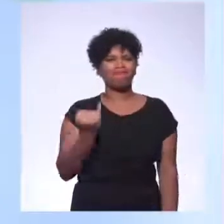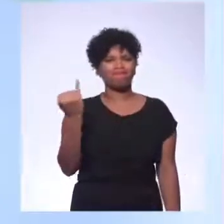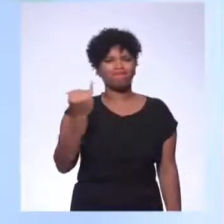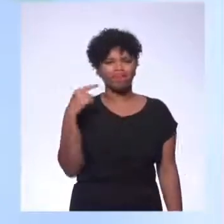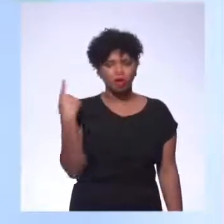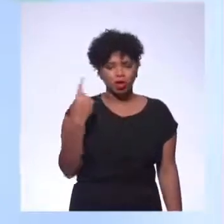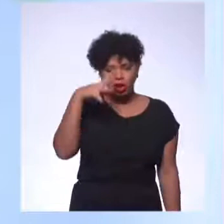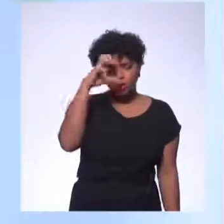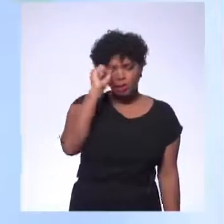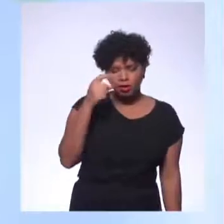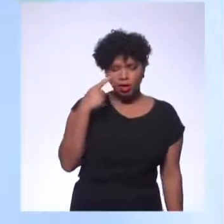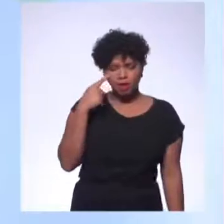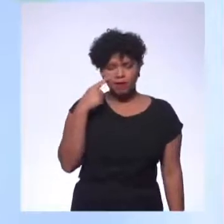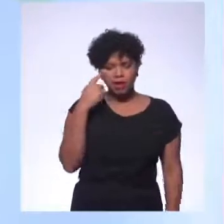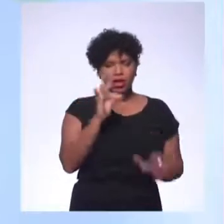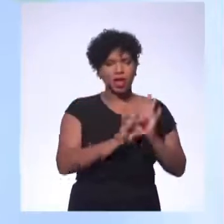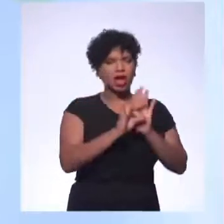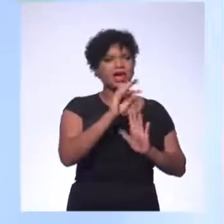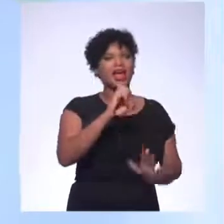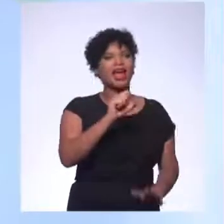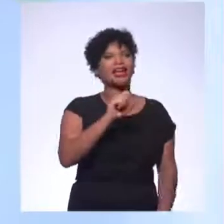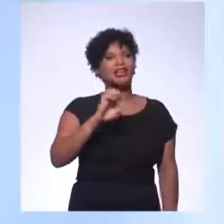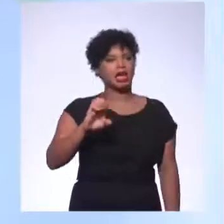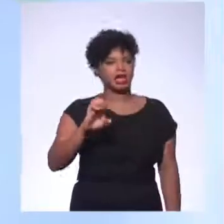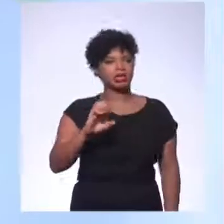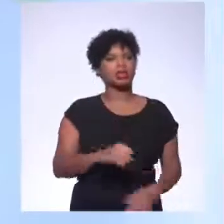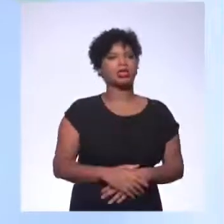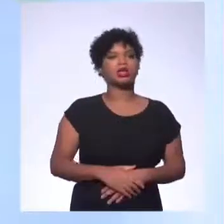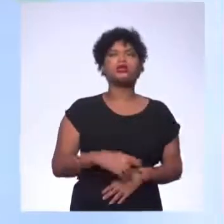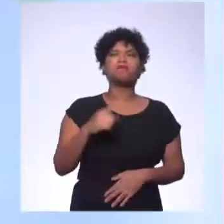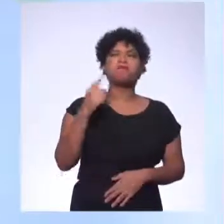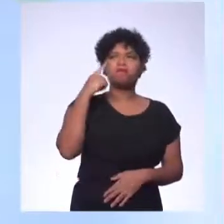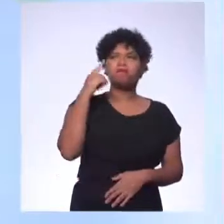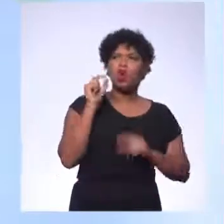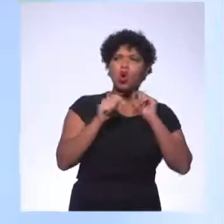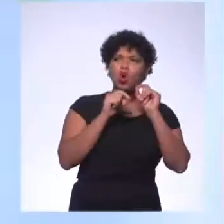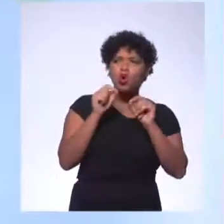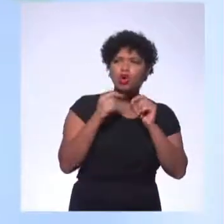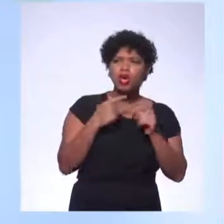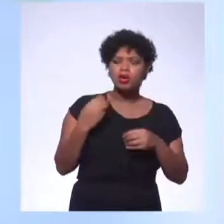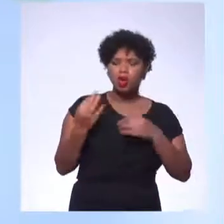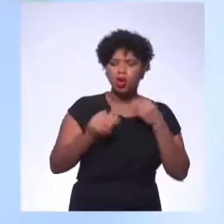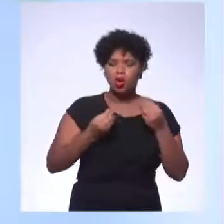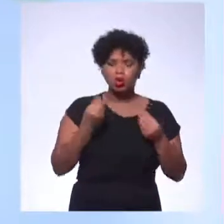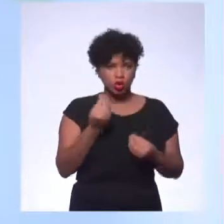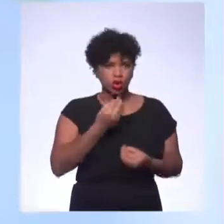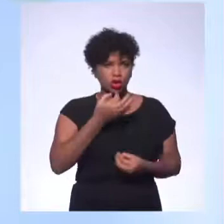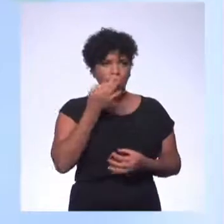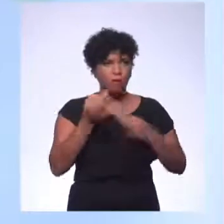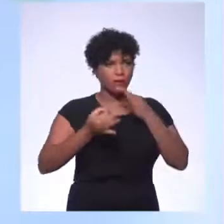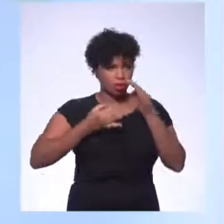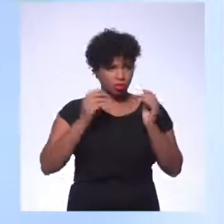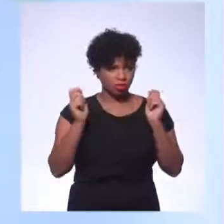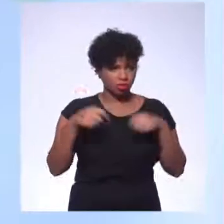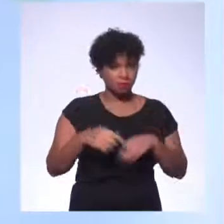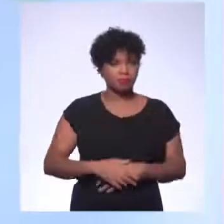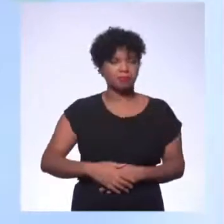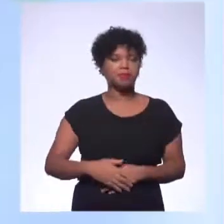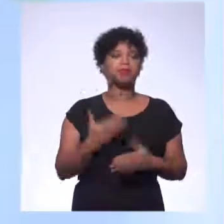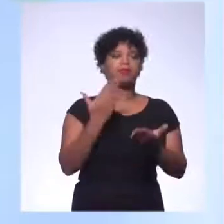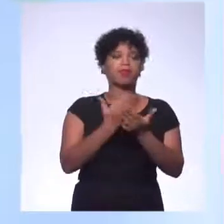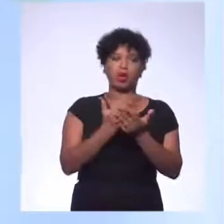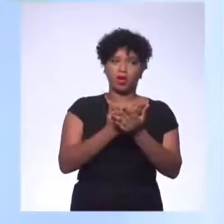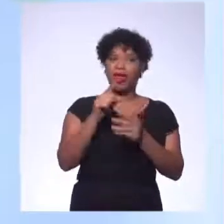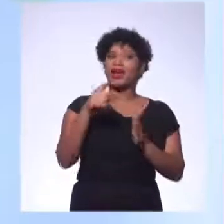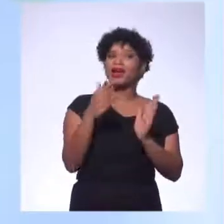gente aprender sobre tese, argumentos, o que é uma tese, como defender uma tese. E eu achei interessante, porque essa aula está